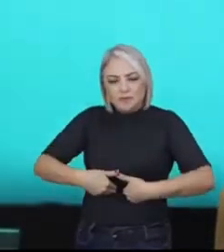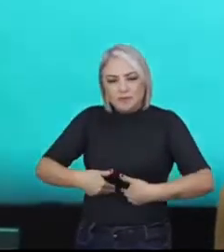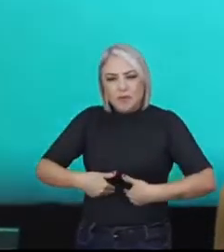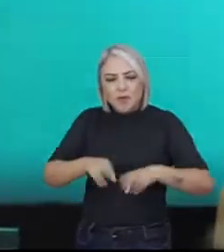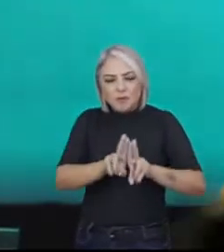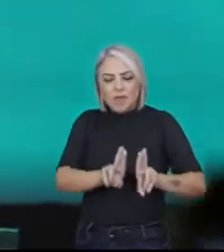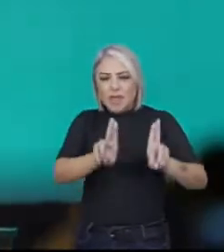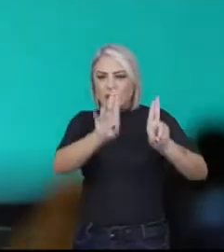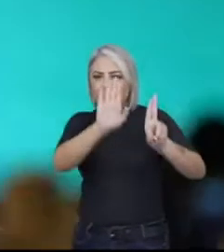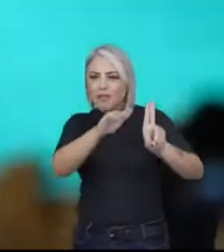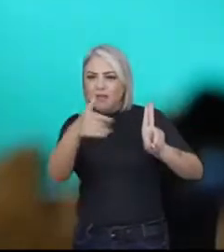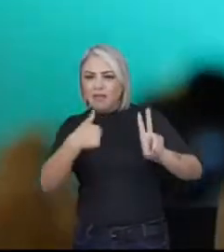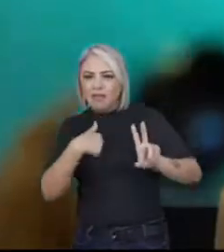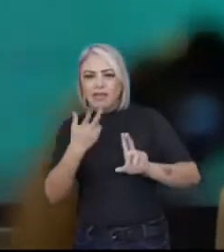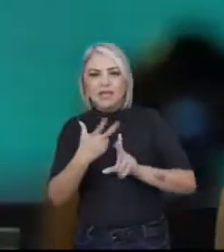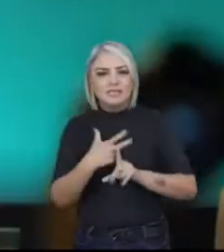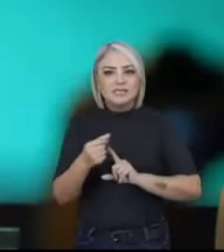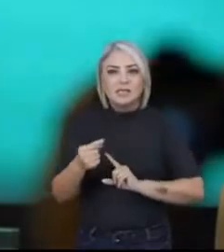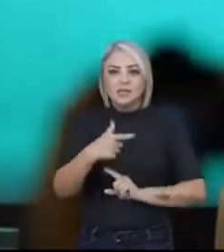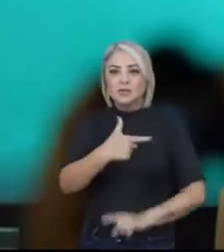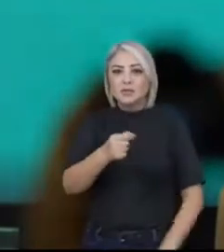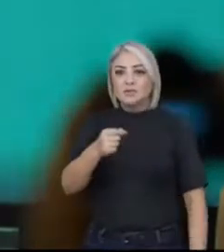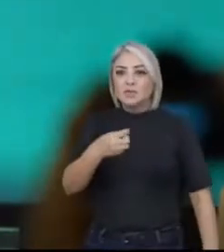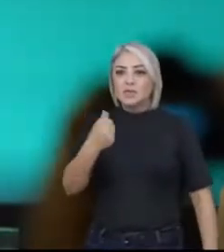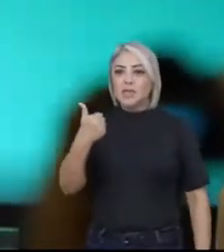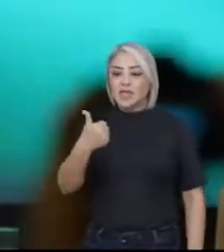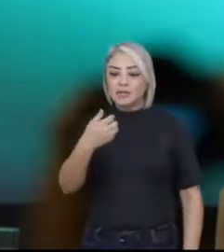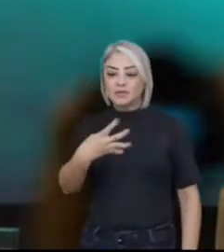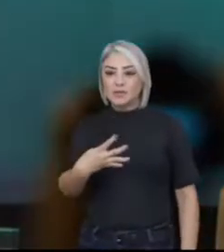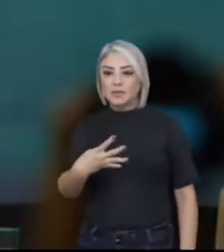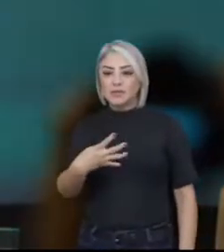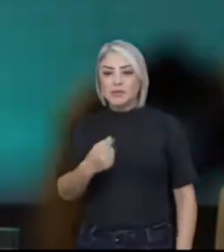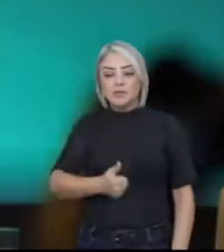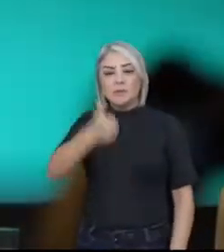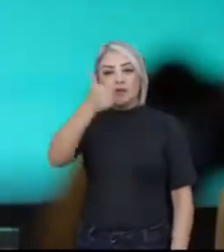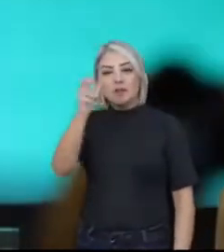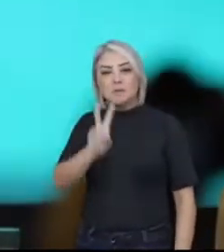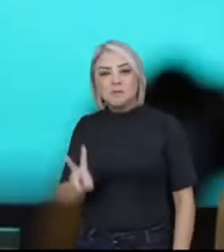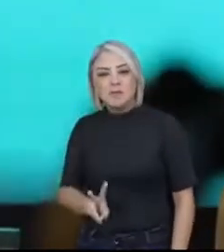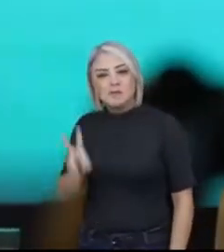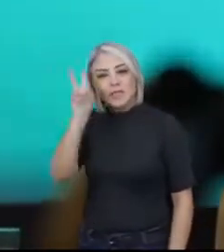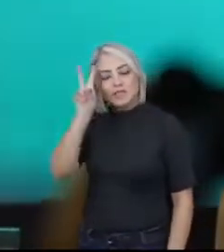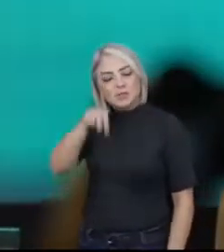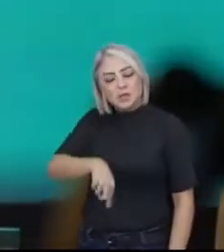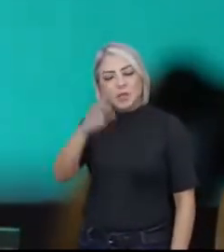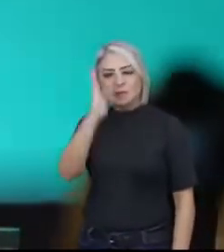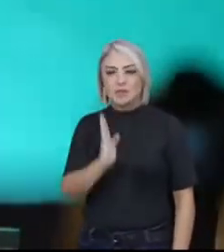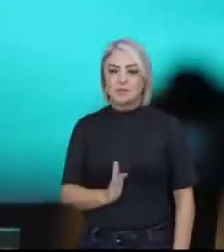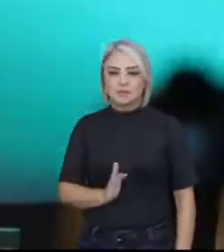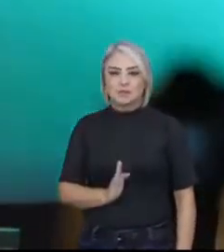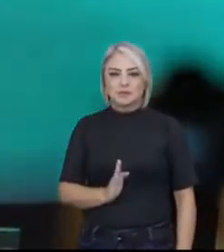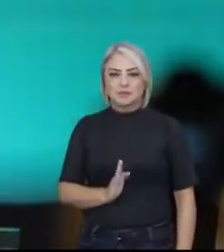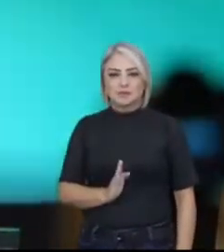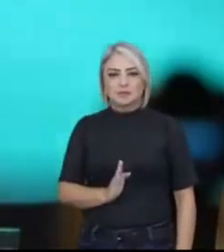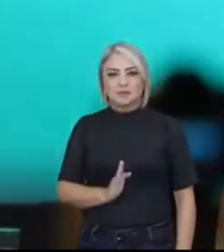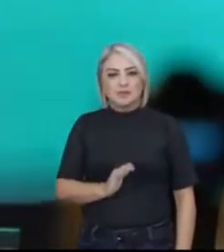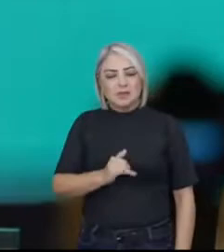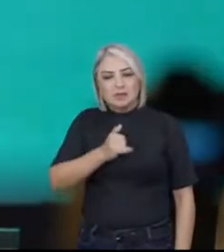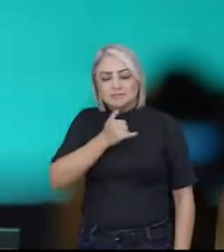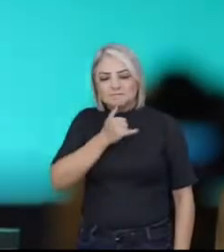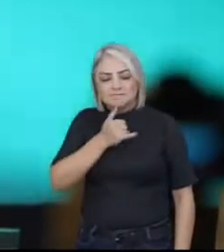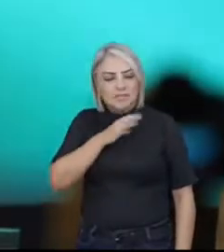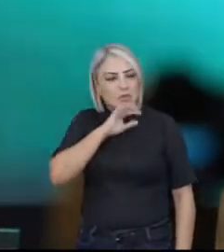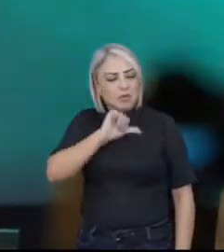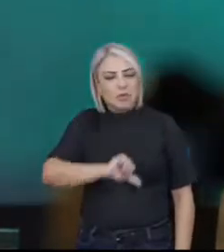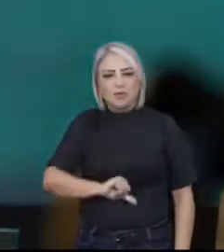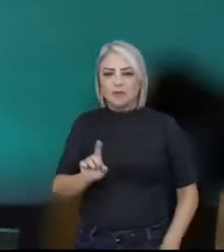havíamos saído em 2014 pela primeira vez na história do Brasil. É terrível, mas não vamos